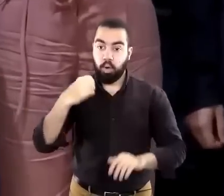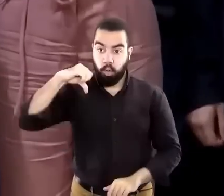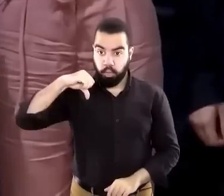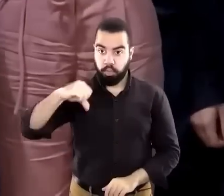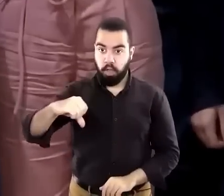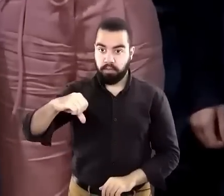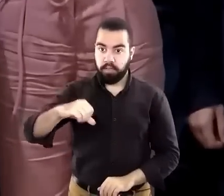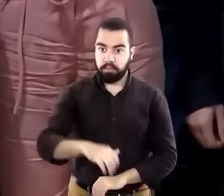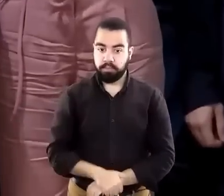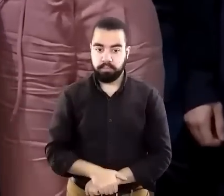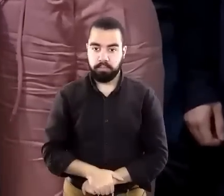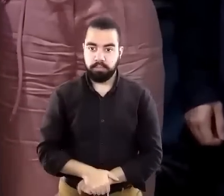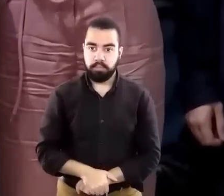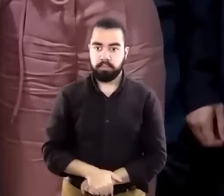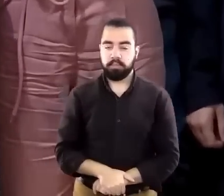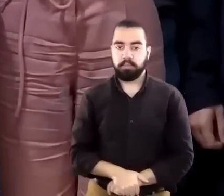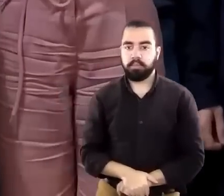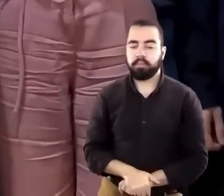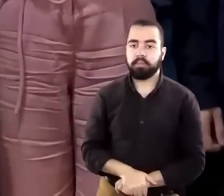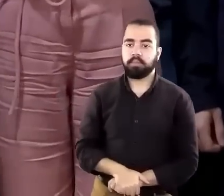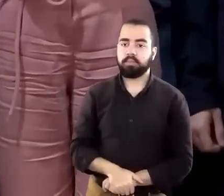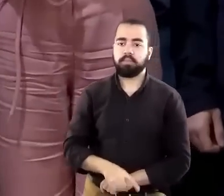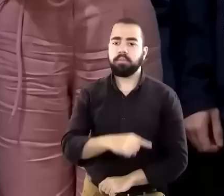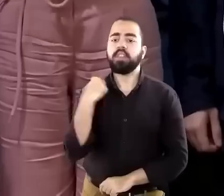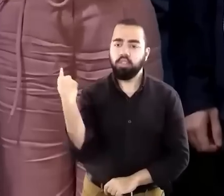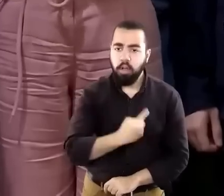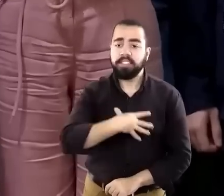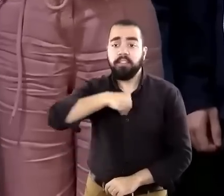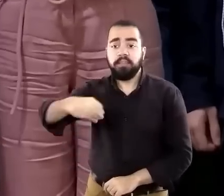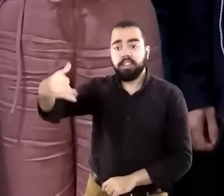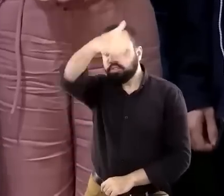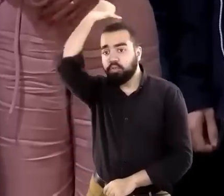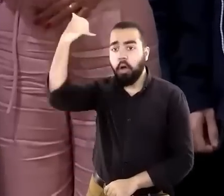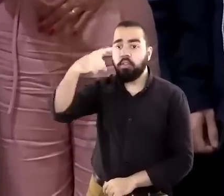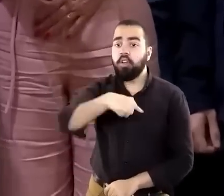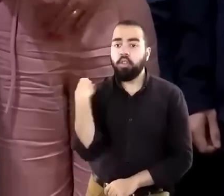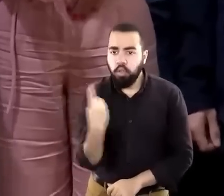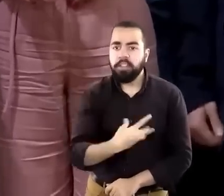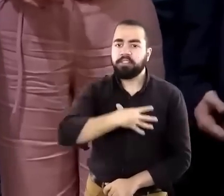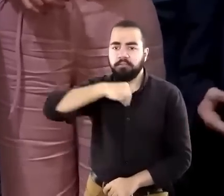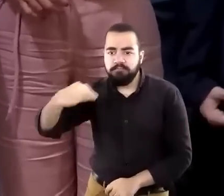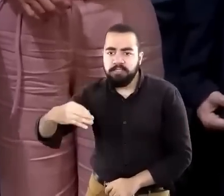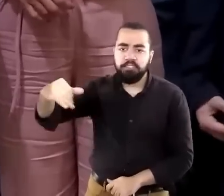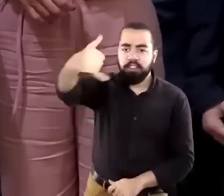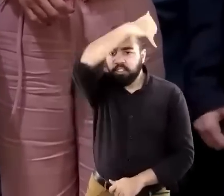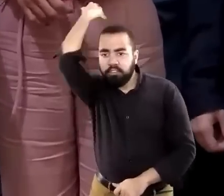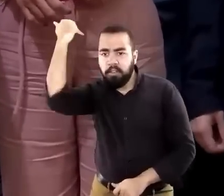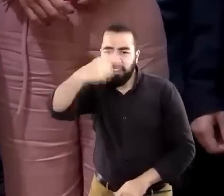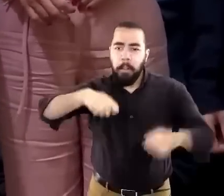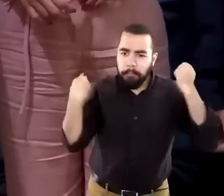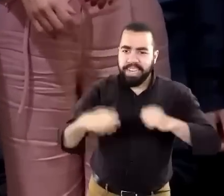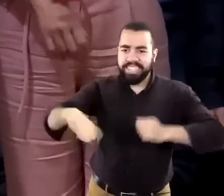versículo 9. Você e eu somos filhos do óleo, você e eu somos filhos da unção, Você e eu devemos estar